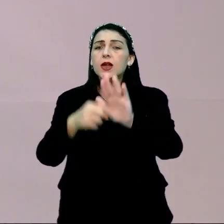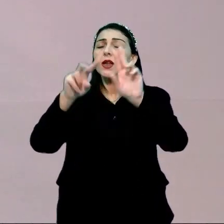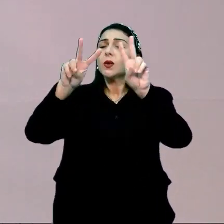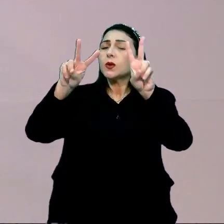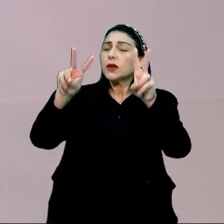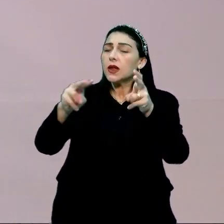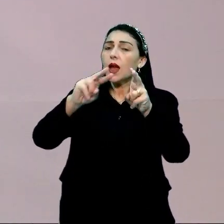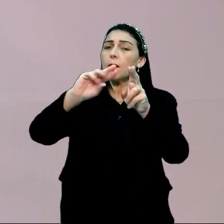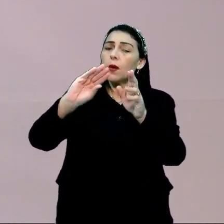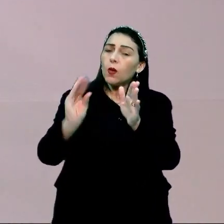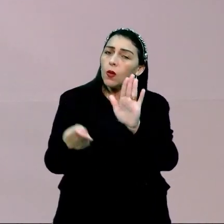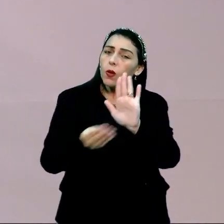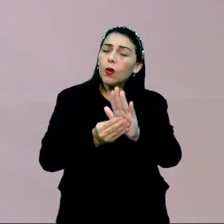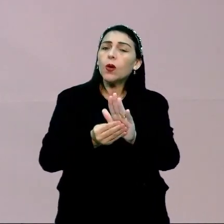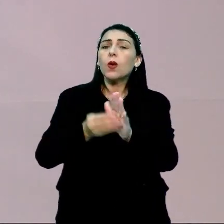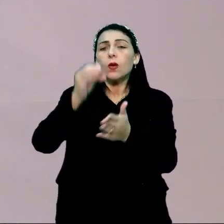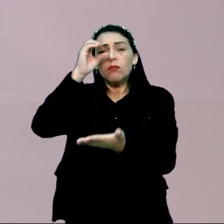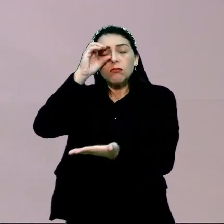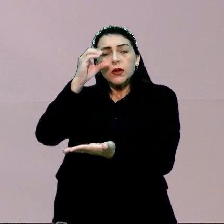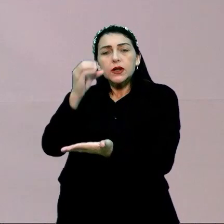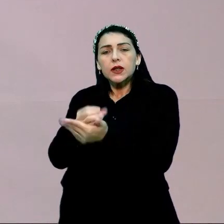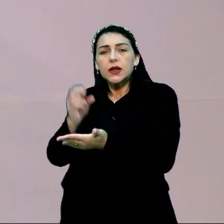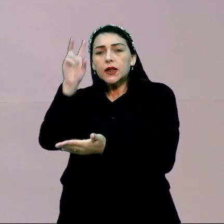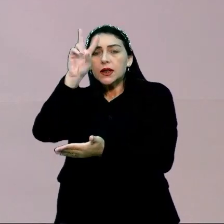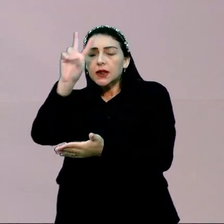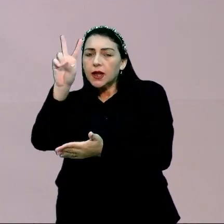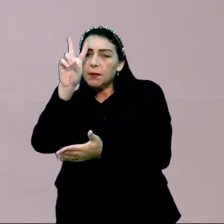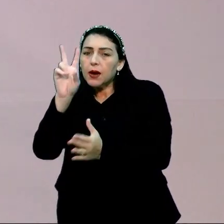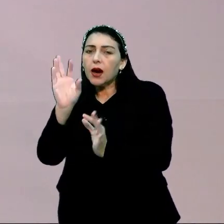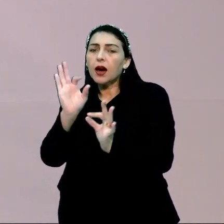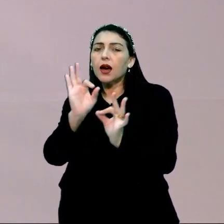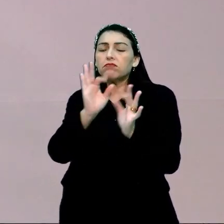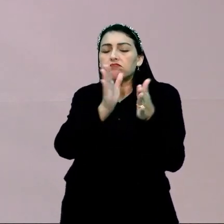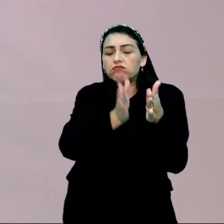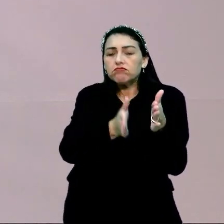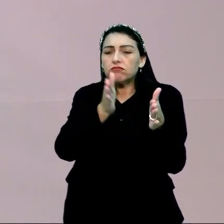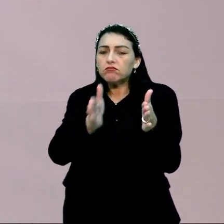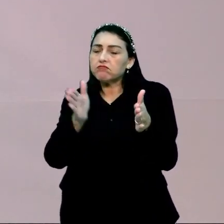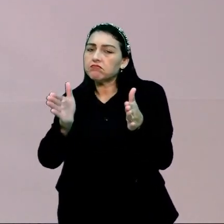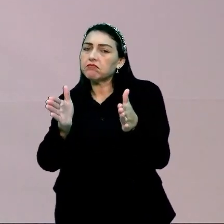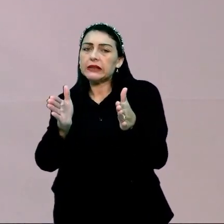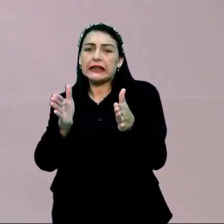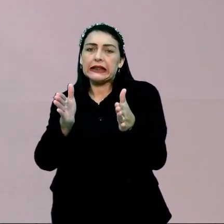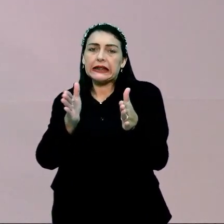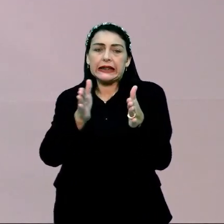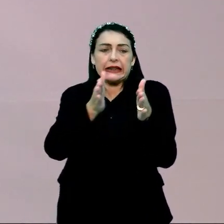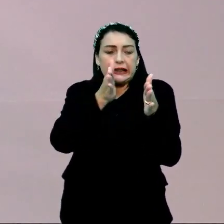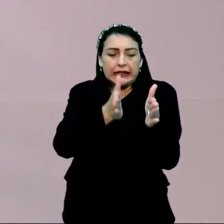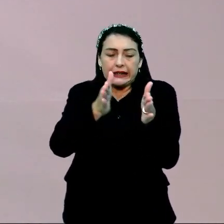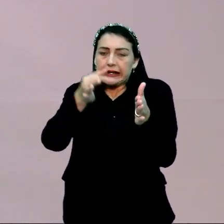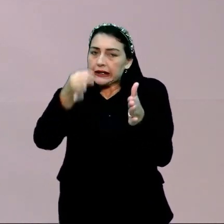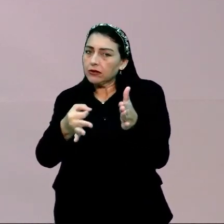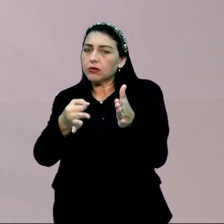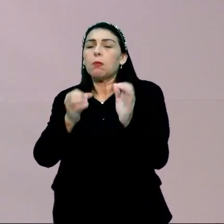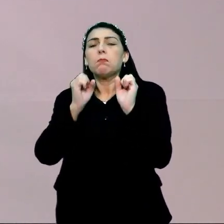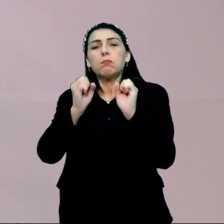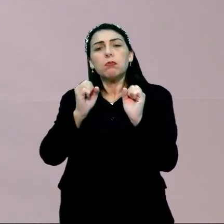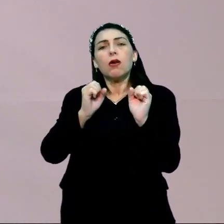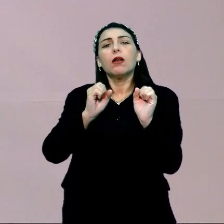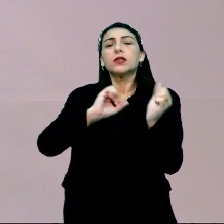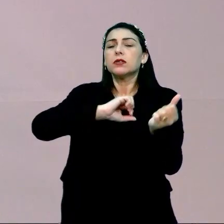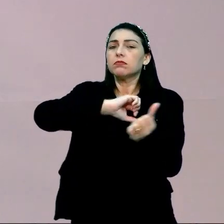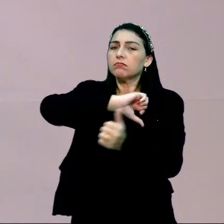eu coloco as teses. Lembrando que essa é uma ordem aleatória. Você não é obrigado a trazer, por exemplo, primeiro o conceito, depois o tema, depois as